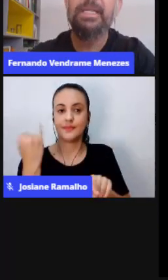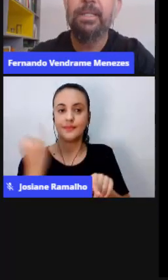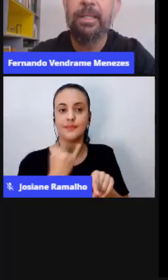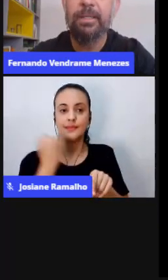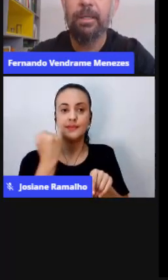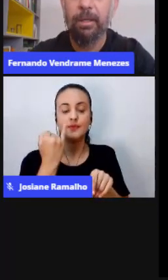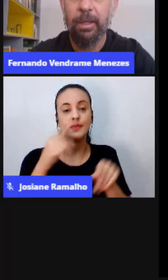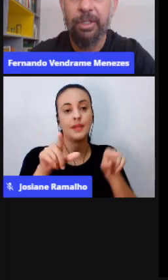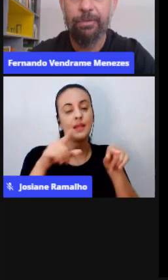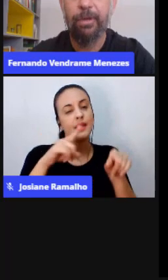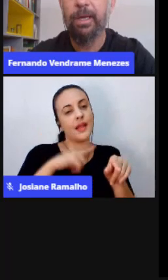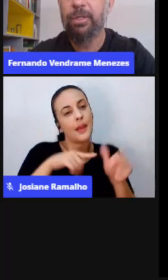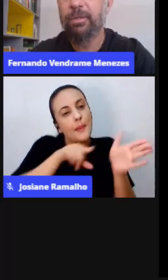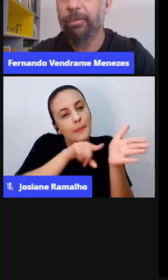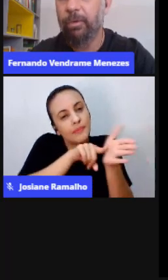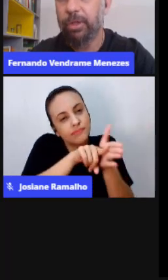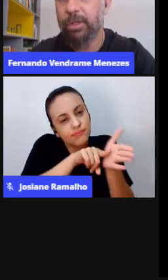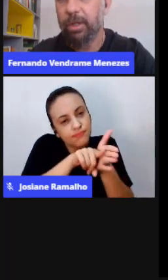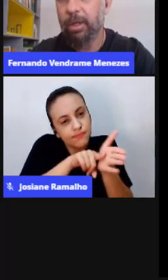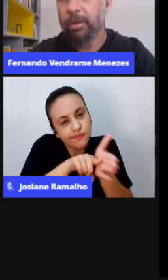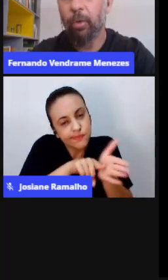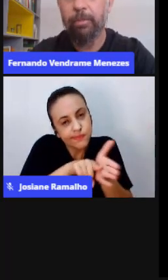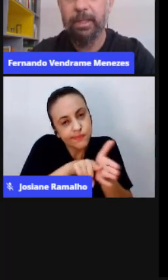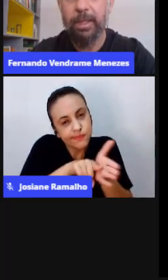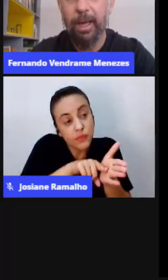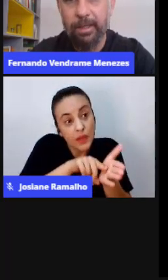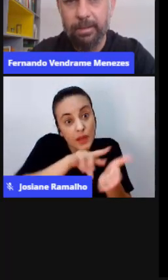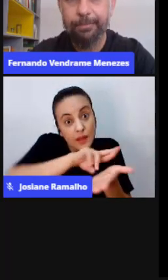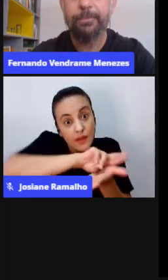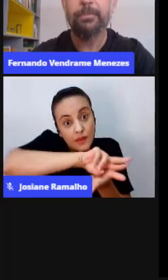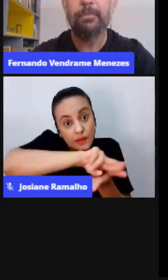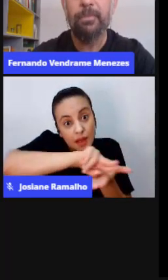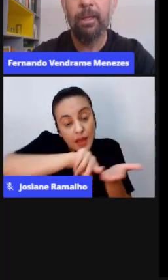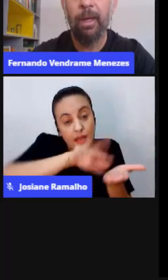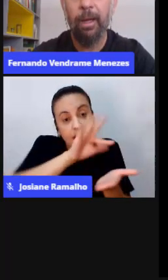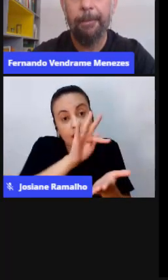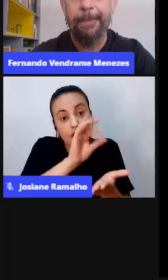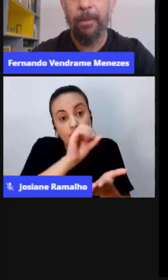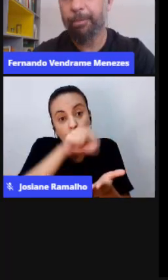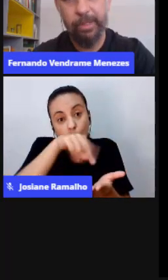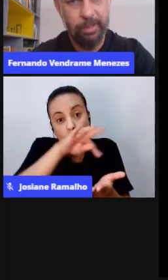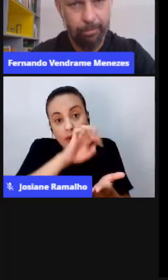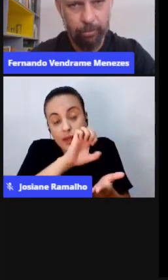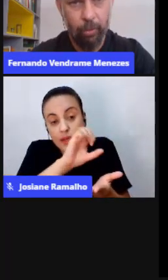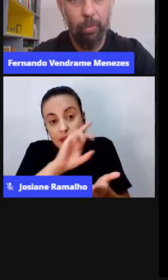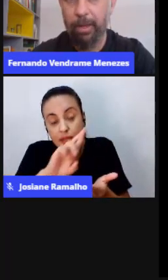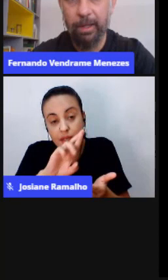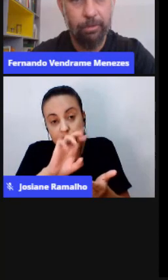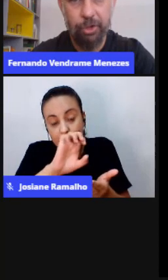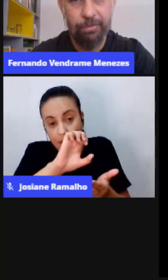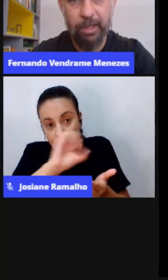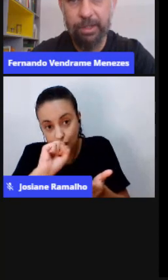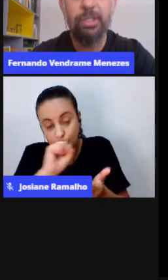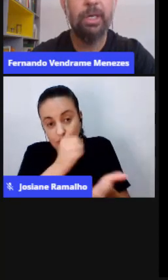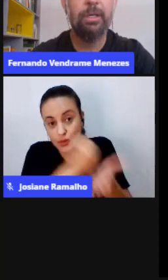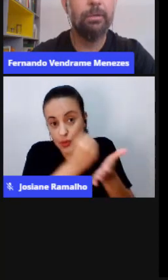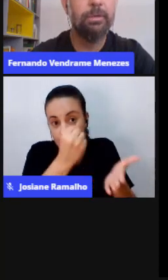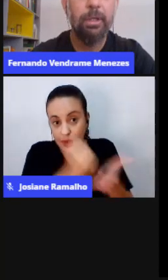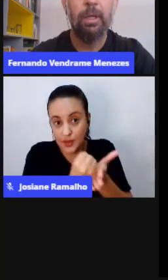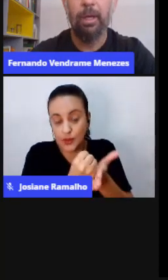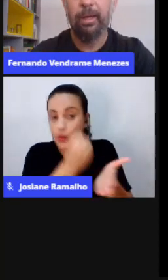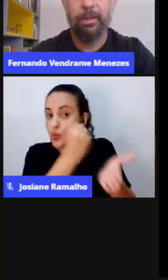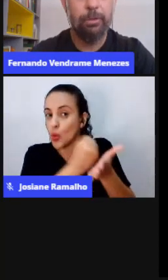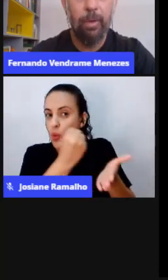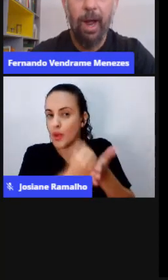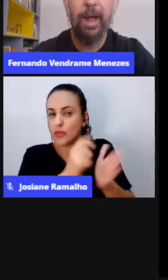essa pesquisa em diferentes fontes documentais, Então, por exemplo, documentos de diferentes